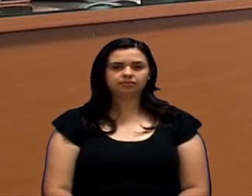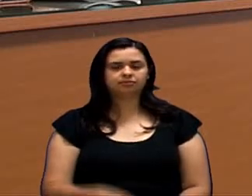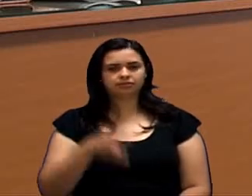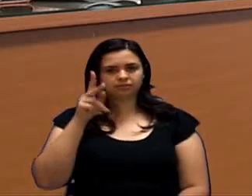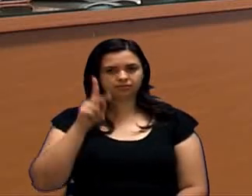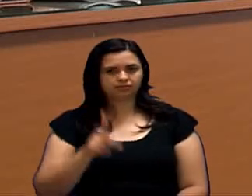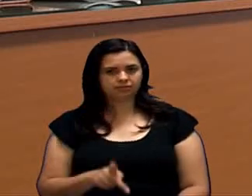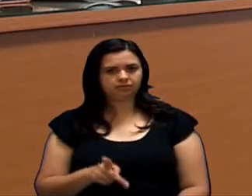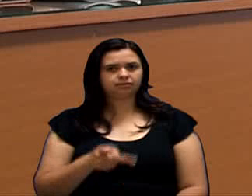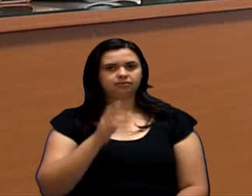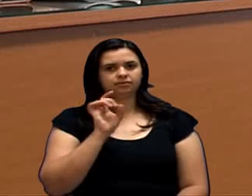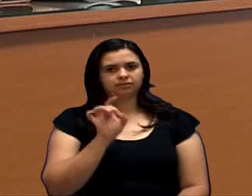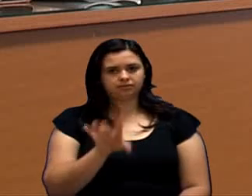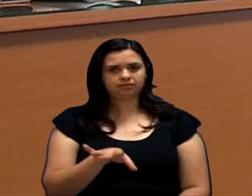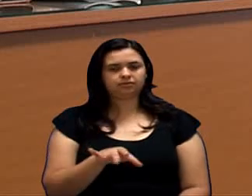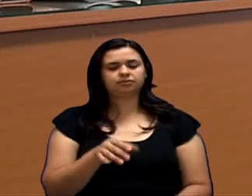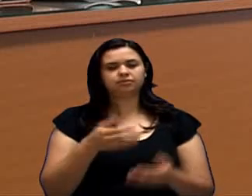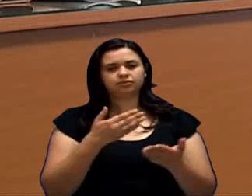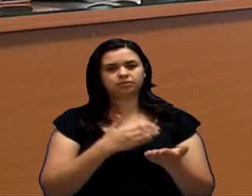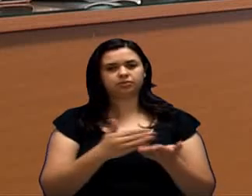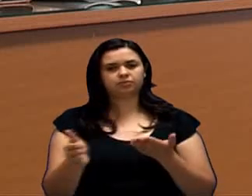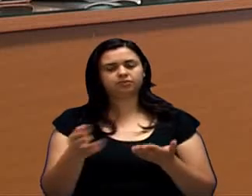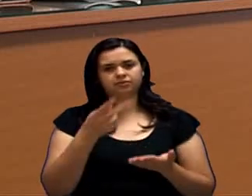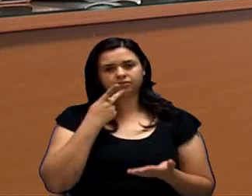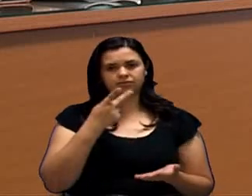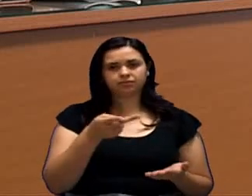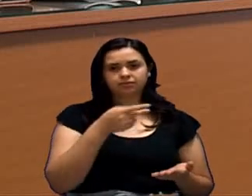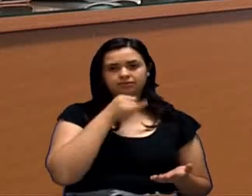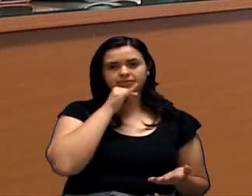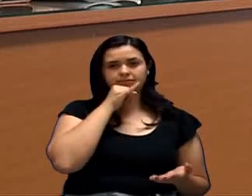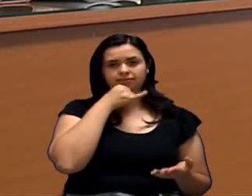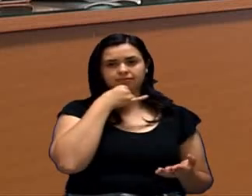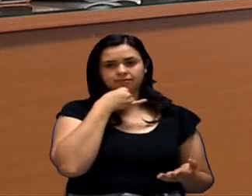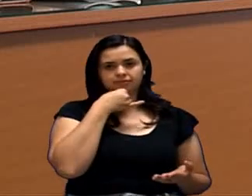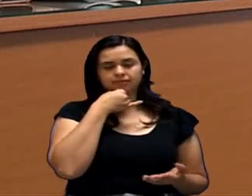Presidente, só abrindo aqui minha palavra, lamentando